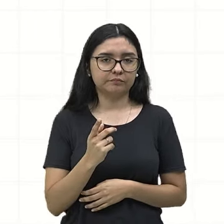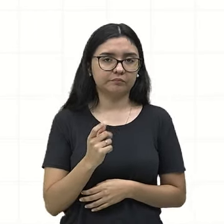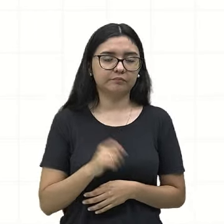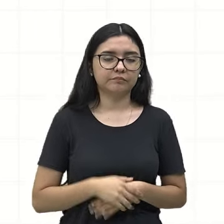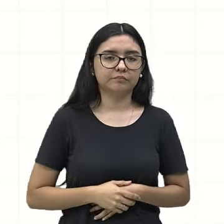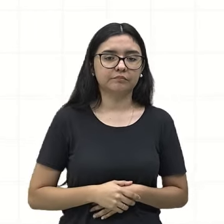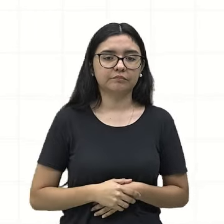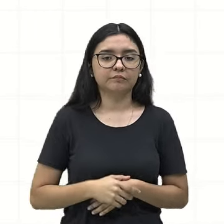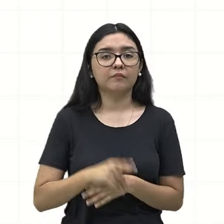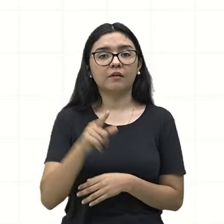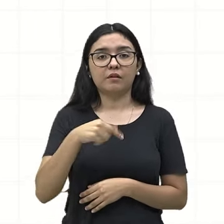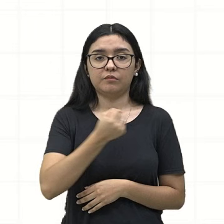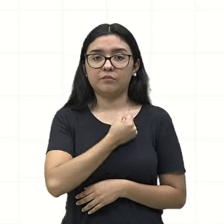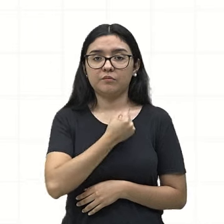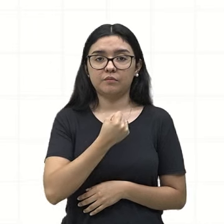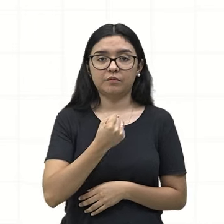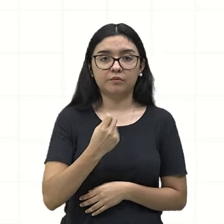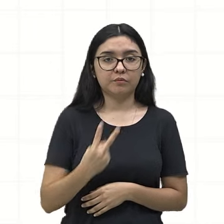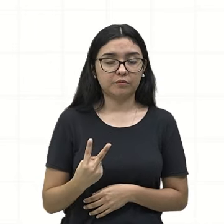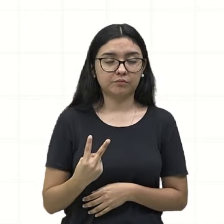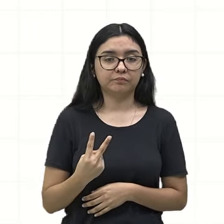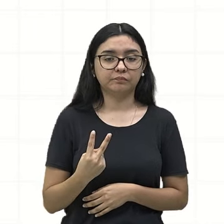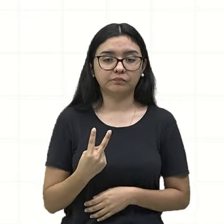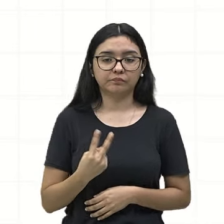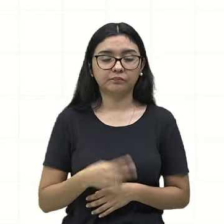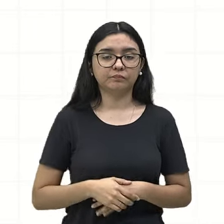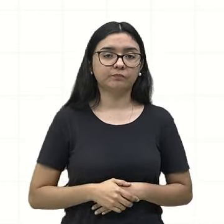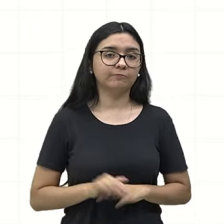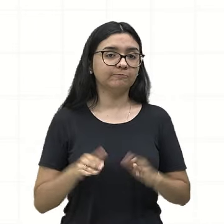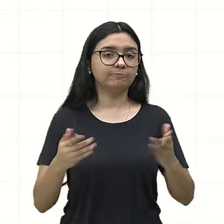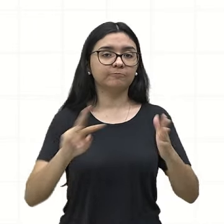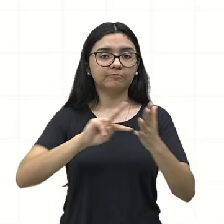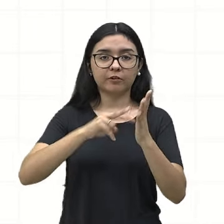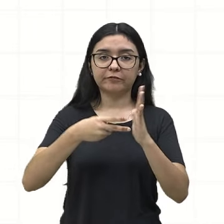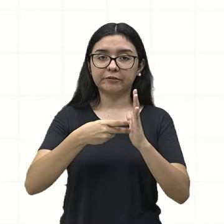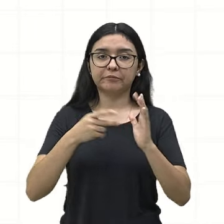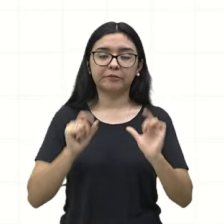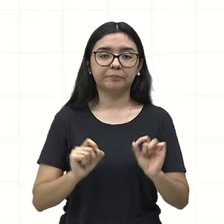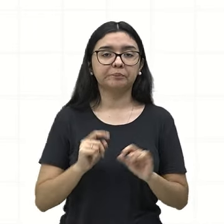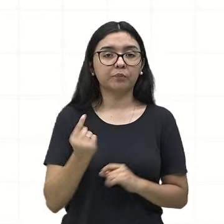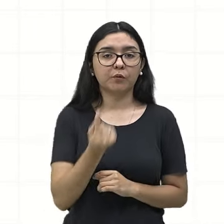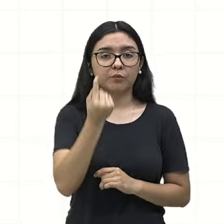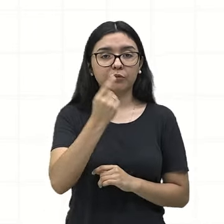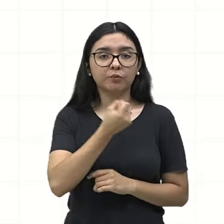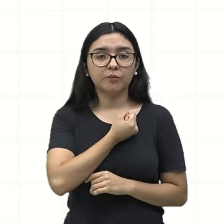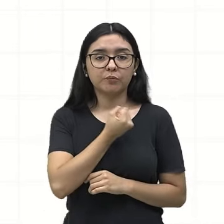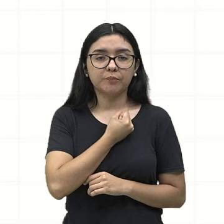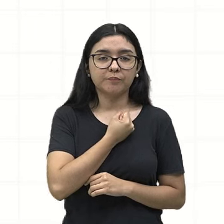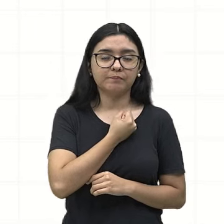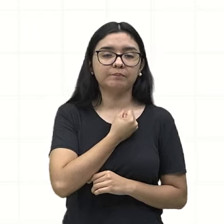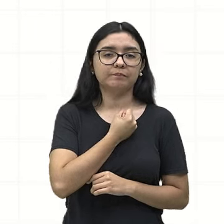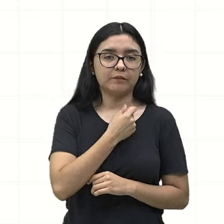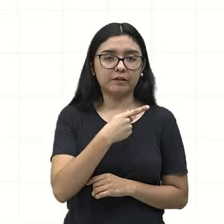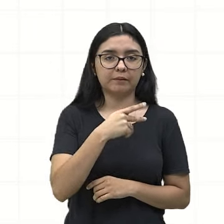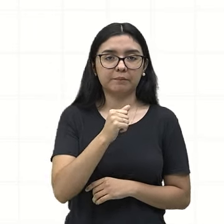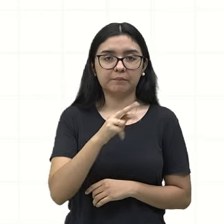tempo. Esse número é o número 2. Quer dizer que o único número